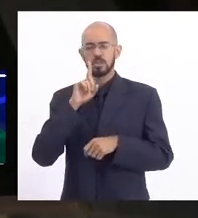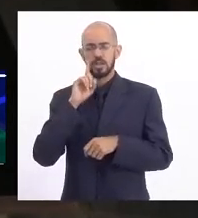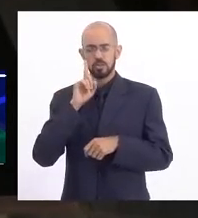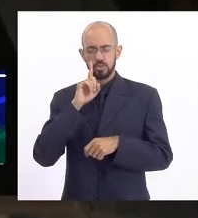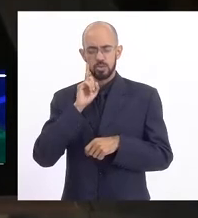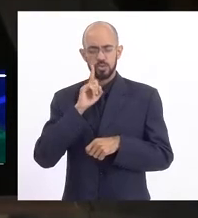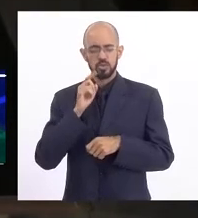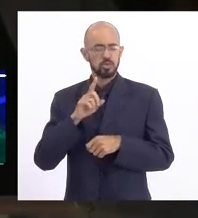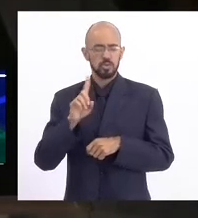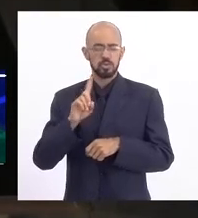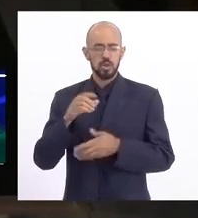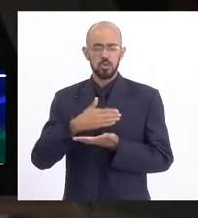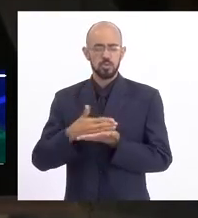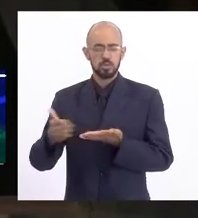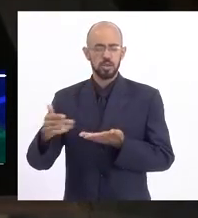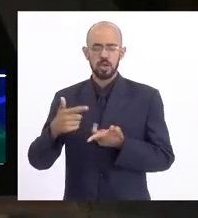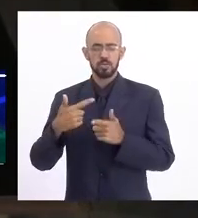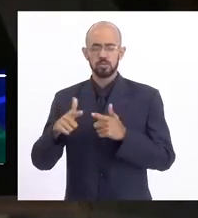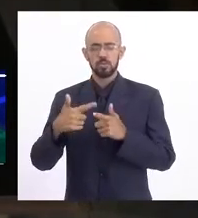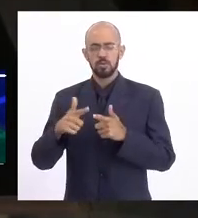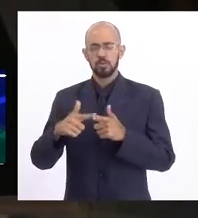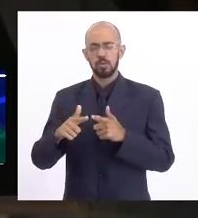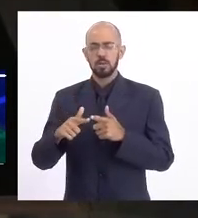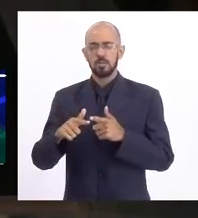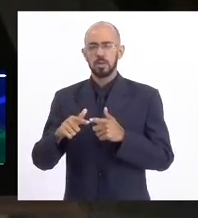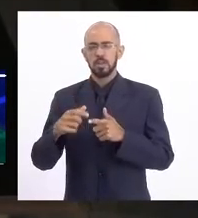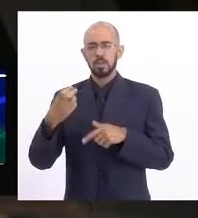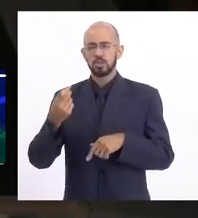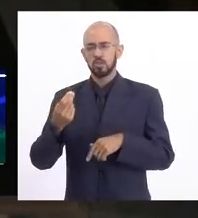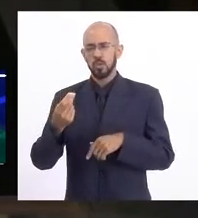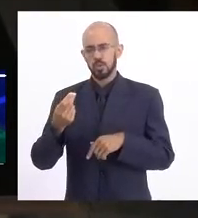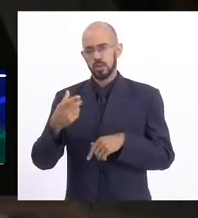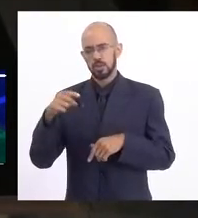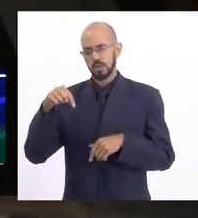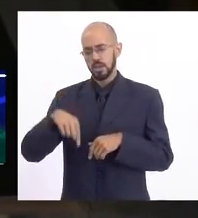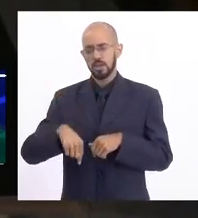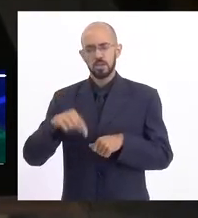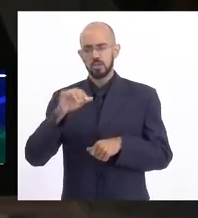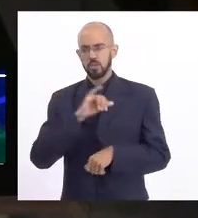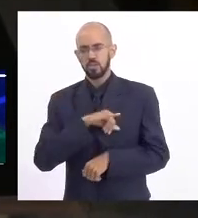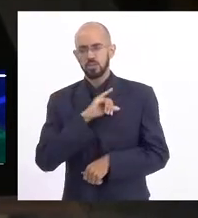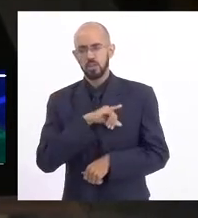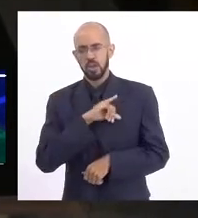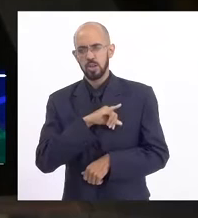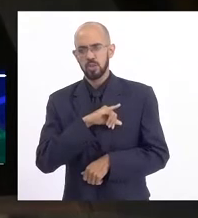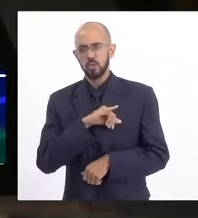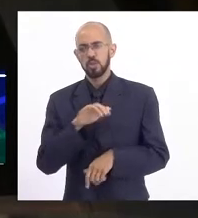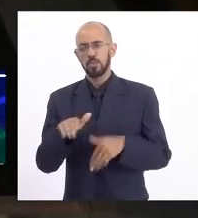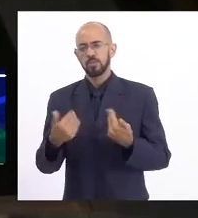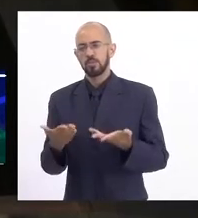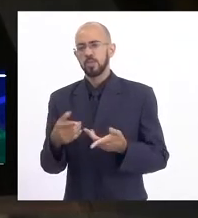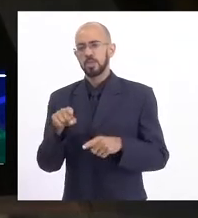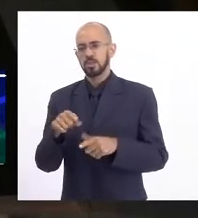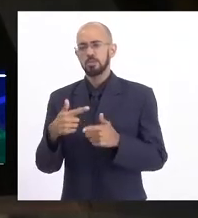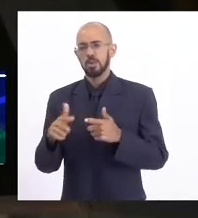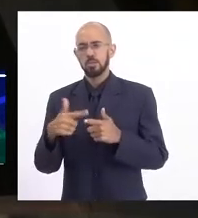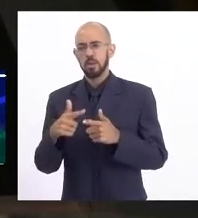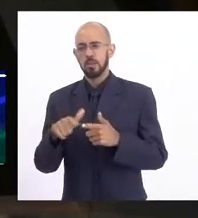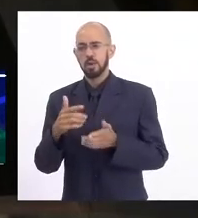contas da Previdência Social no Rio de Janeiro. Como já se disse aqui, esse problema foi